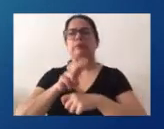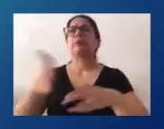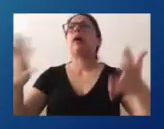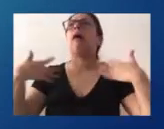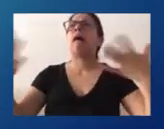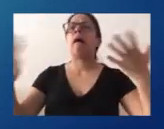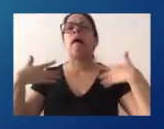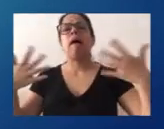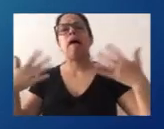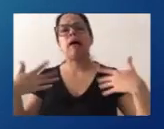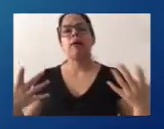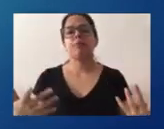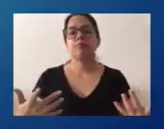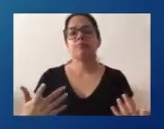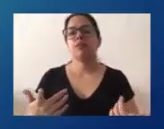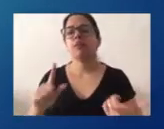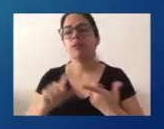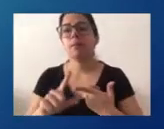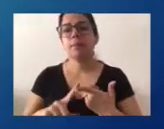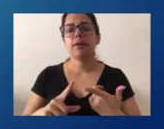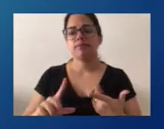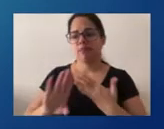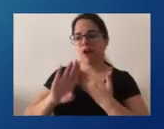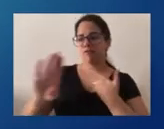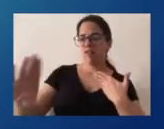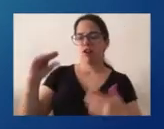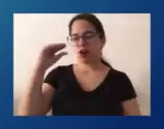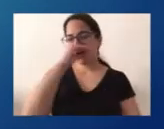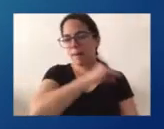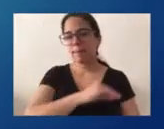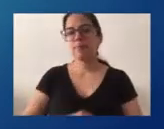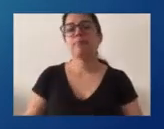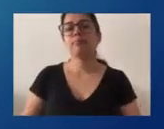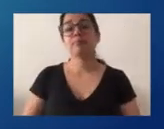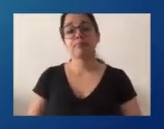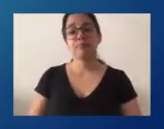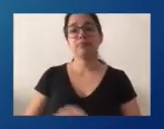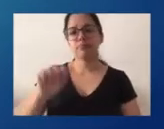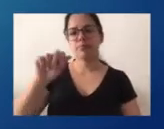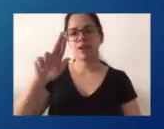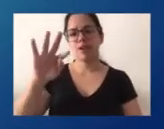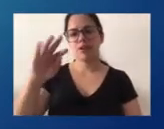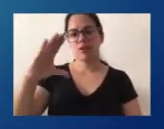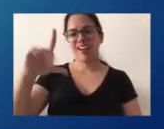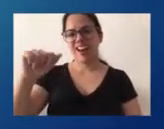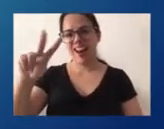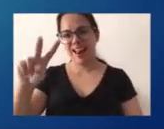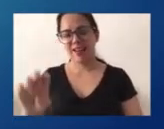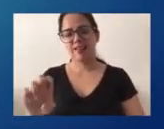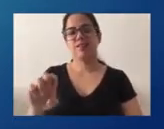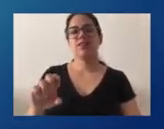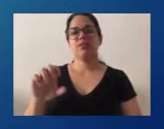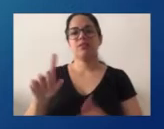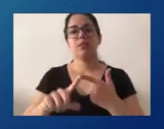começam a se sentir mal, né? O isolamento da fonte de calor, então, como eu comentei anteriormente, né? Autoclave e estufa não é